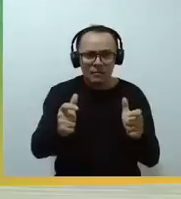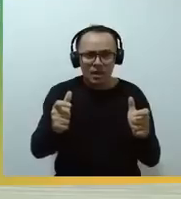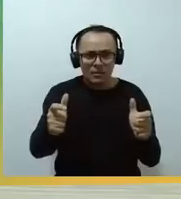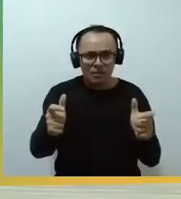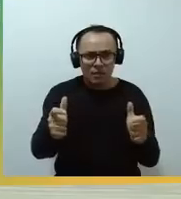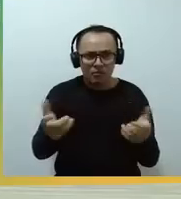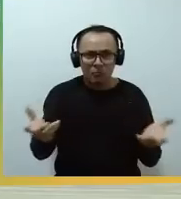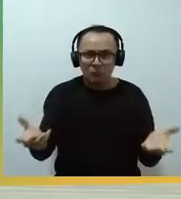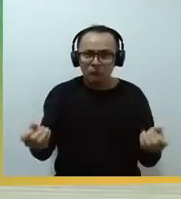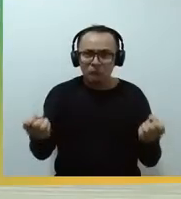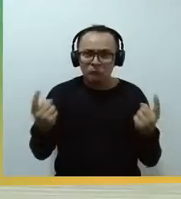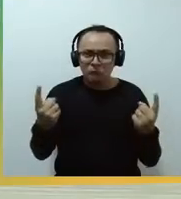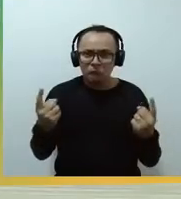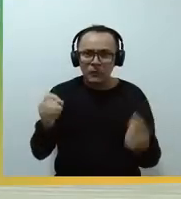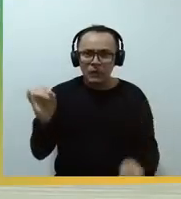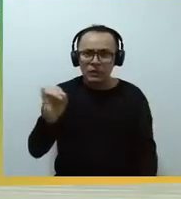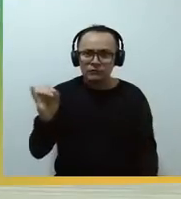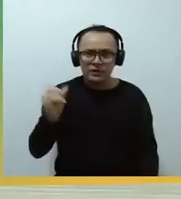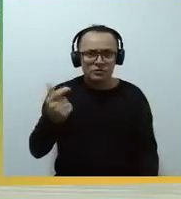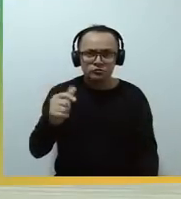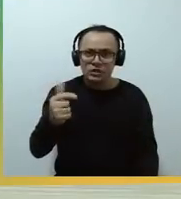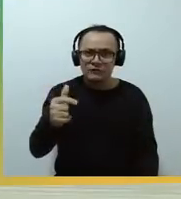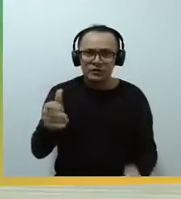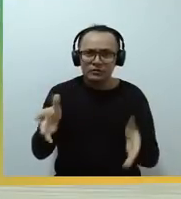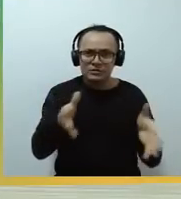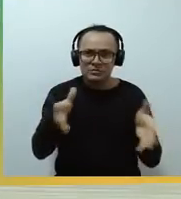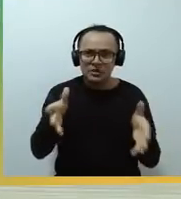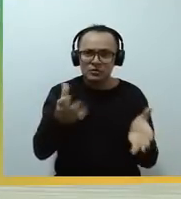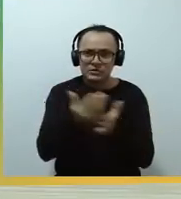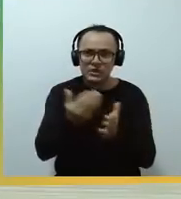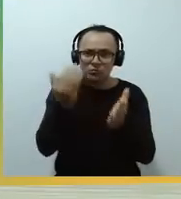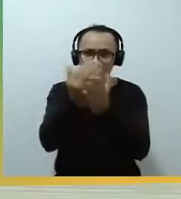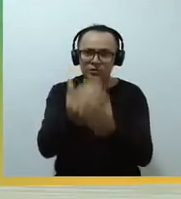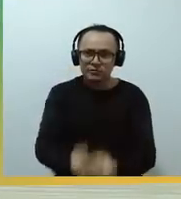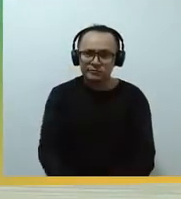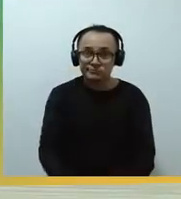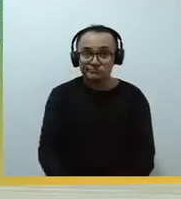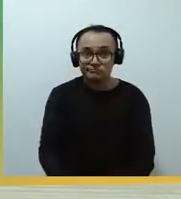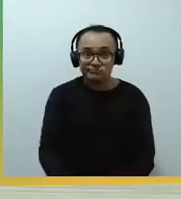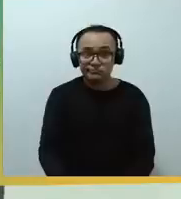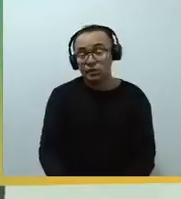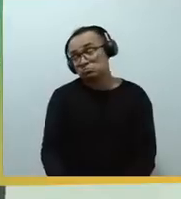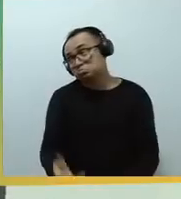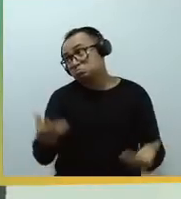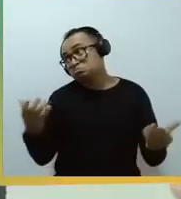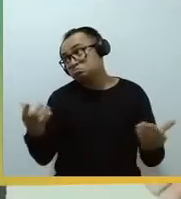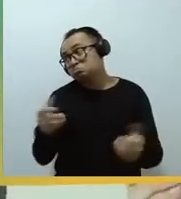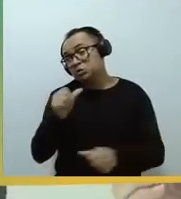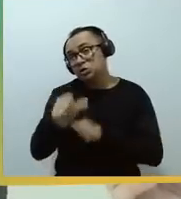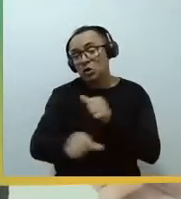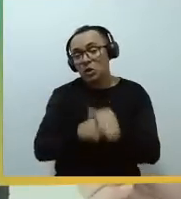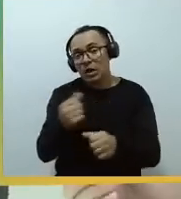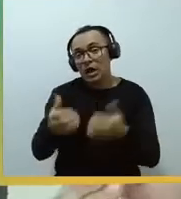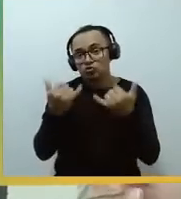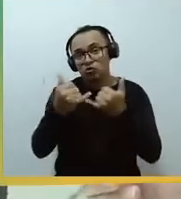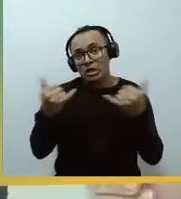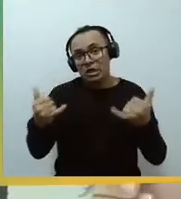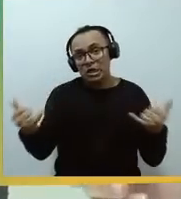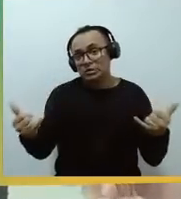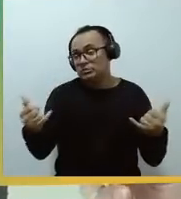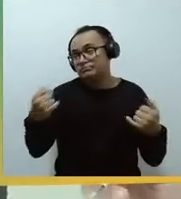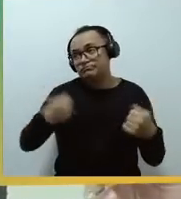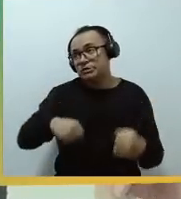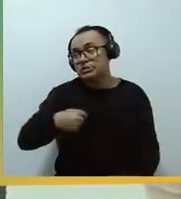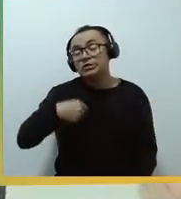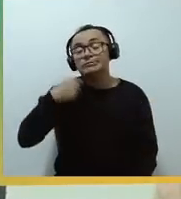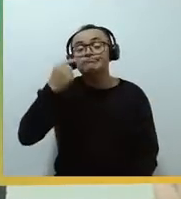inflação durante esse período que justificasse esse aumento. Sim, pode ter trocado rede. Aí tem que buscar com os técnicos que fizeram e operaram